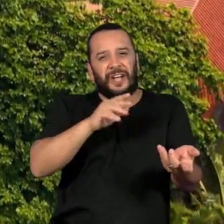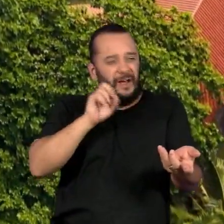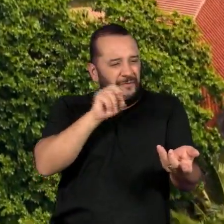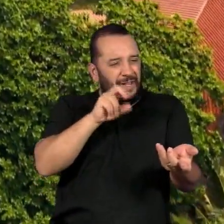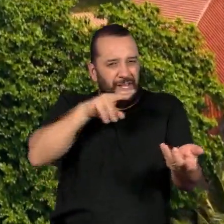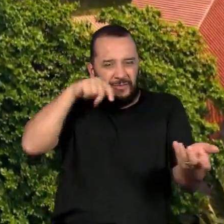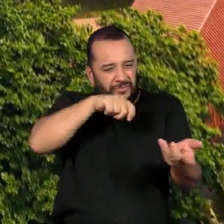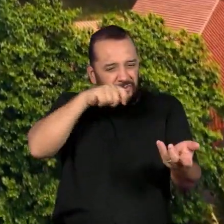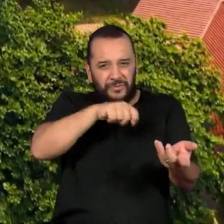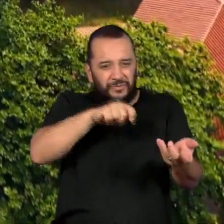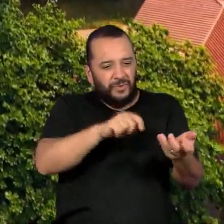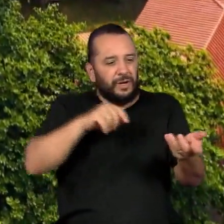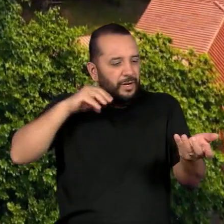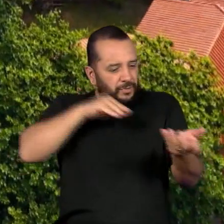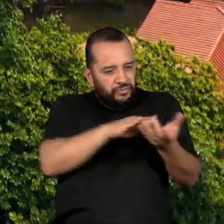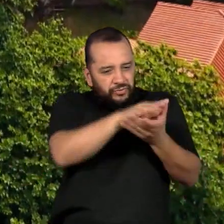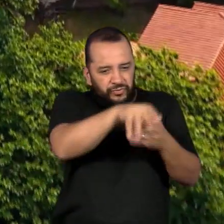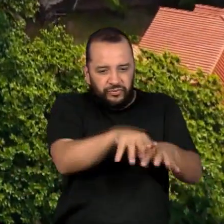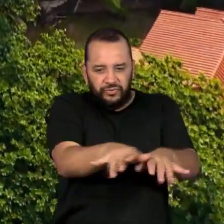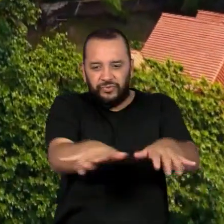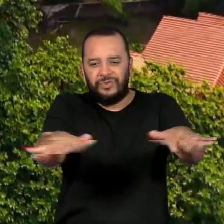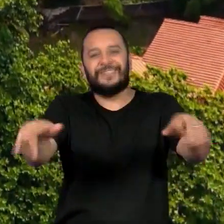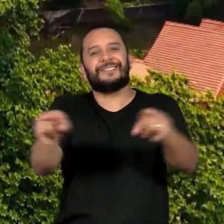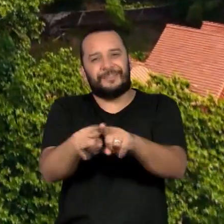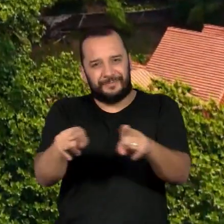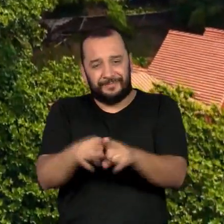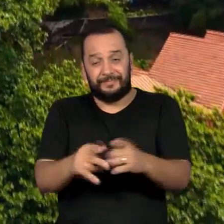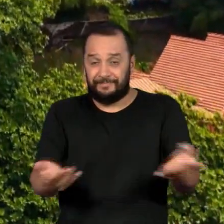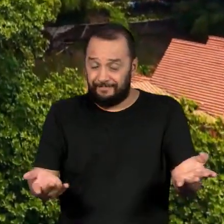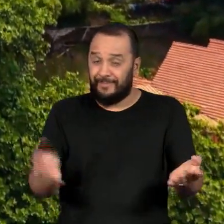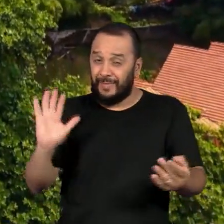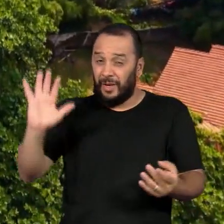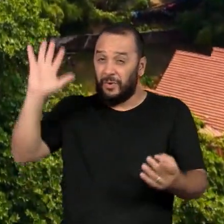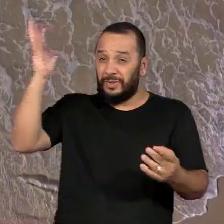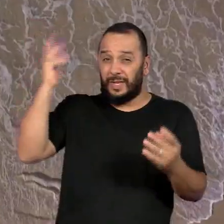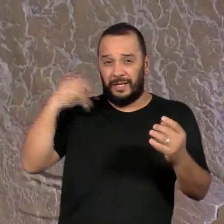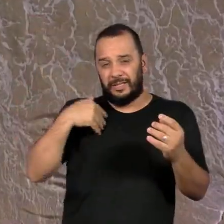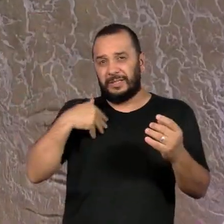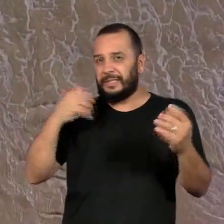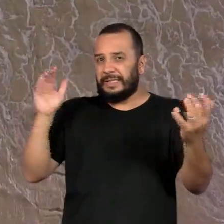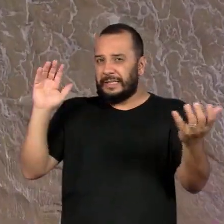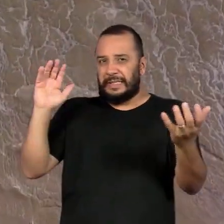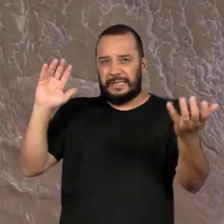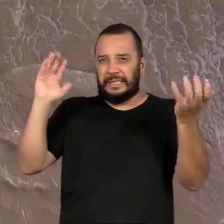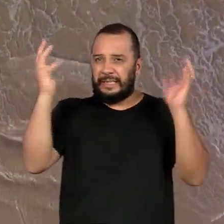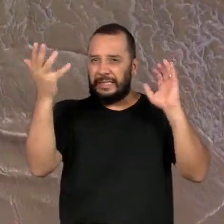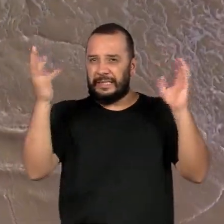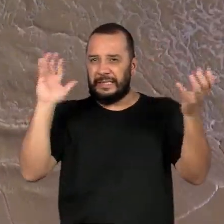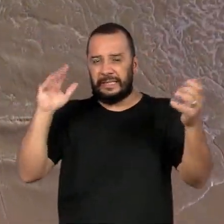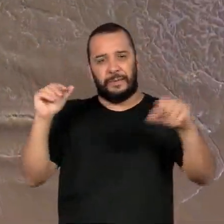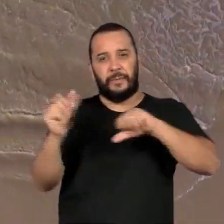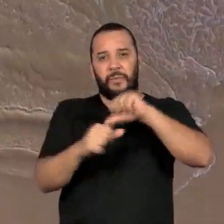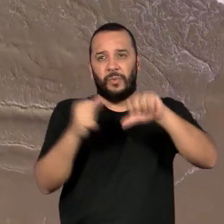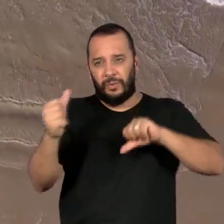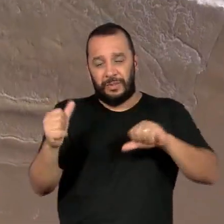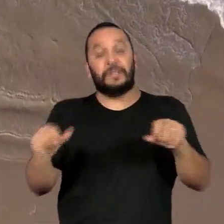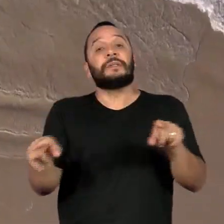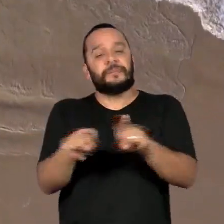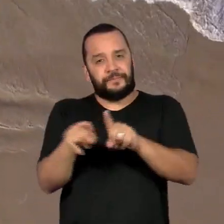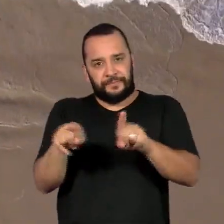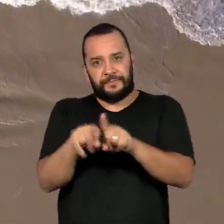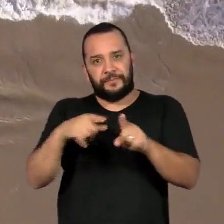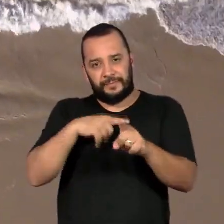Segundo a pesquisa, as mudanças nos ecossistemas causadas por ações humanas são mais intensas nos oceanos